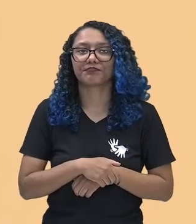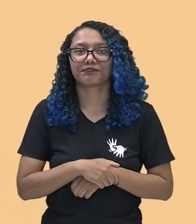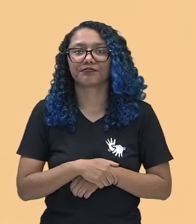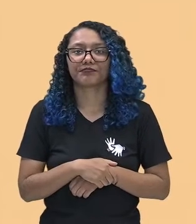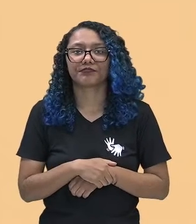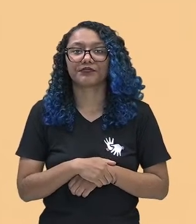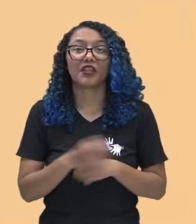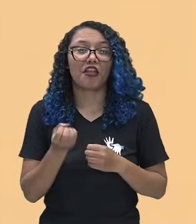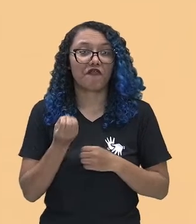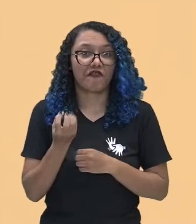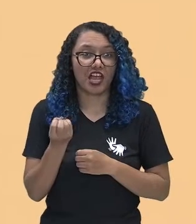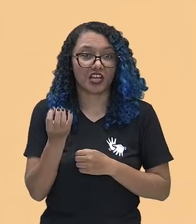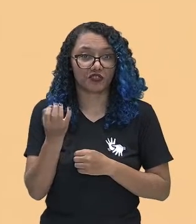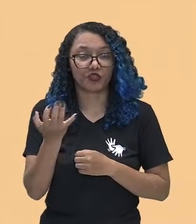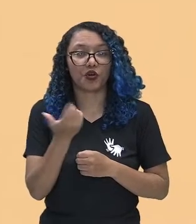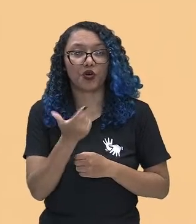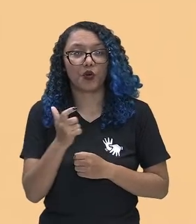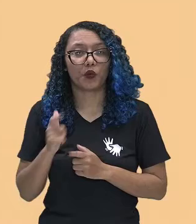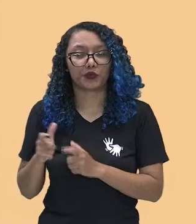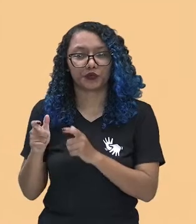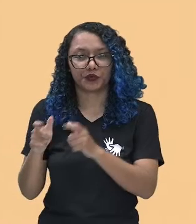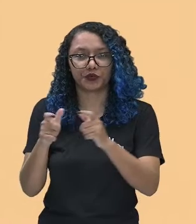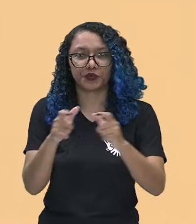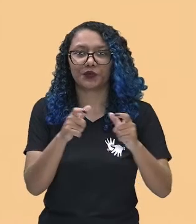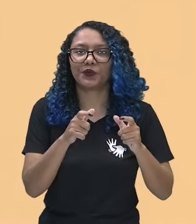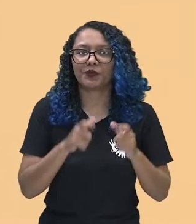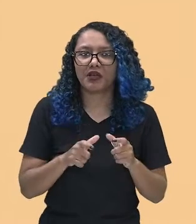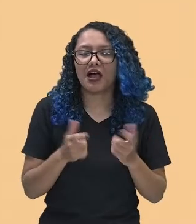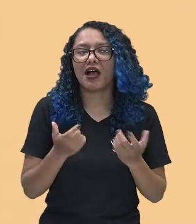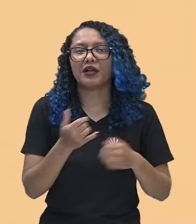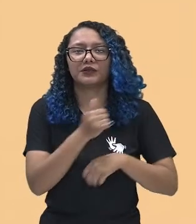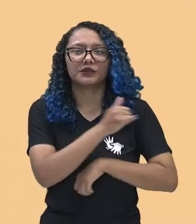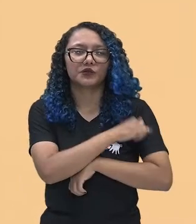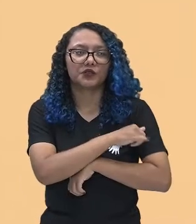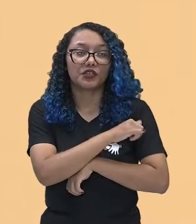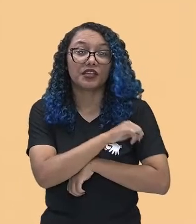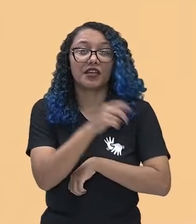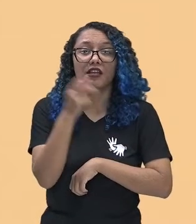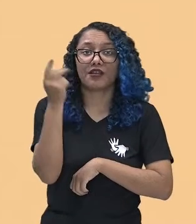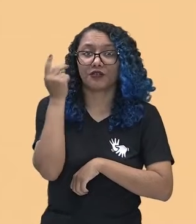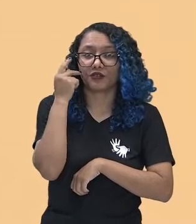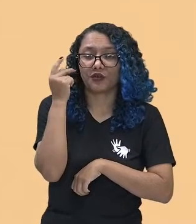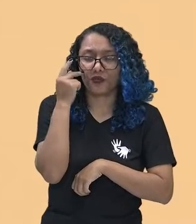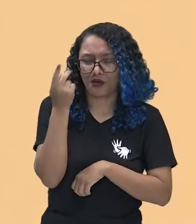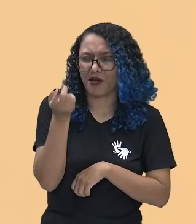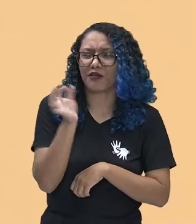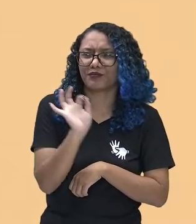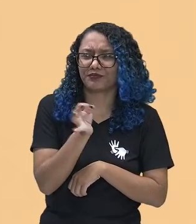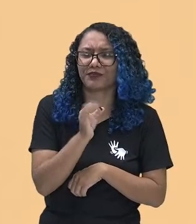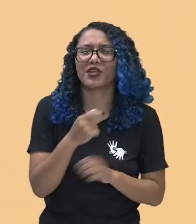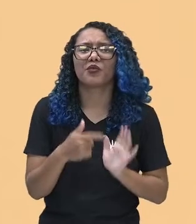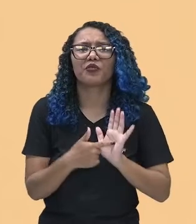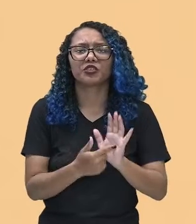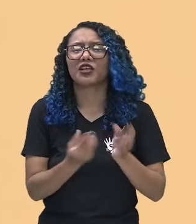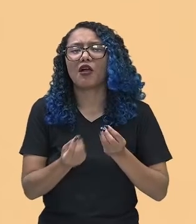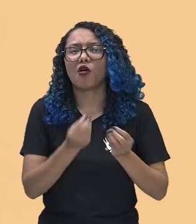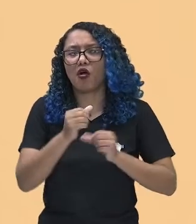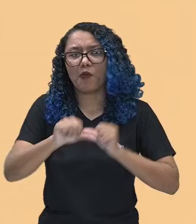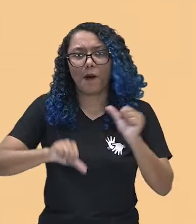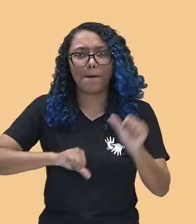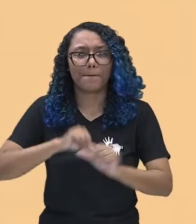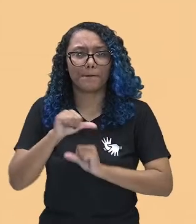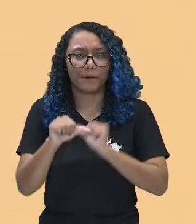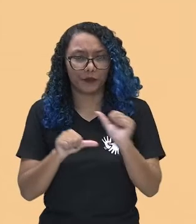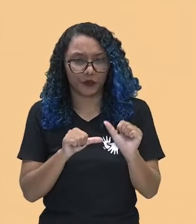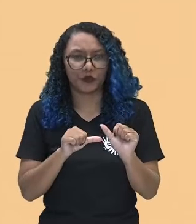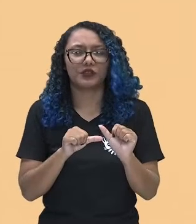né, foi ali visitar um pouco dos pontos turísticos no Rio de Janeiro, em São Paulo, e mostrar as mudanças que ocorreram